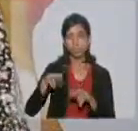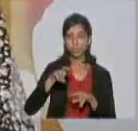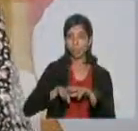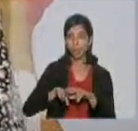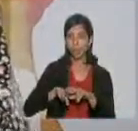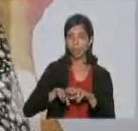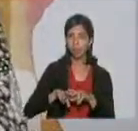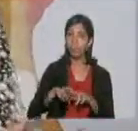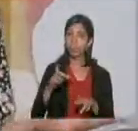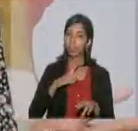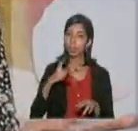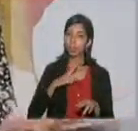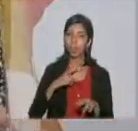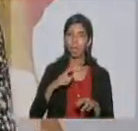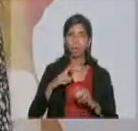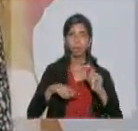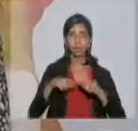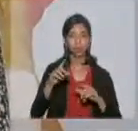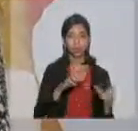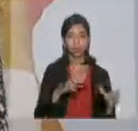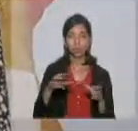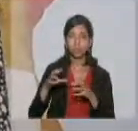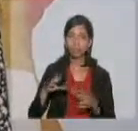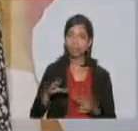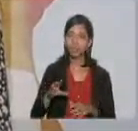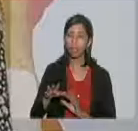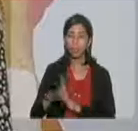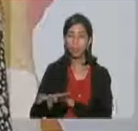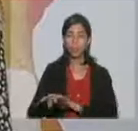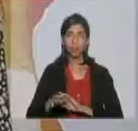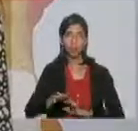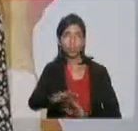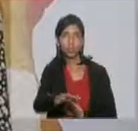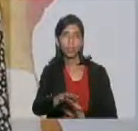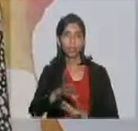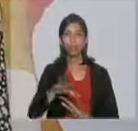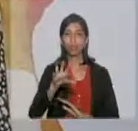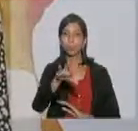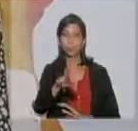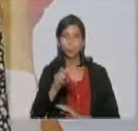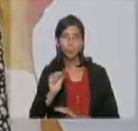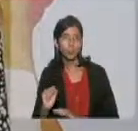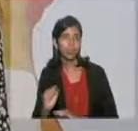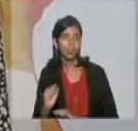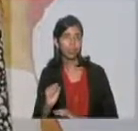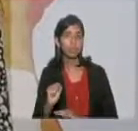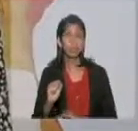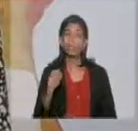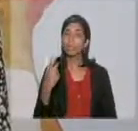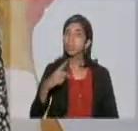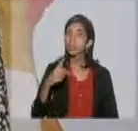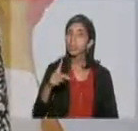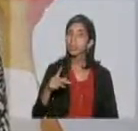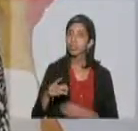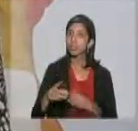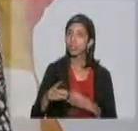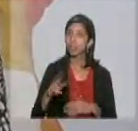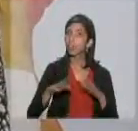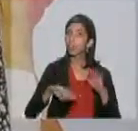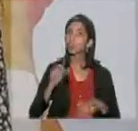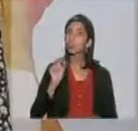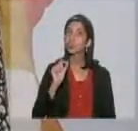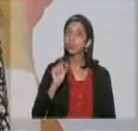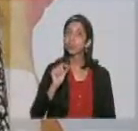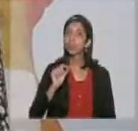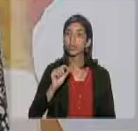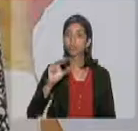se você coloca alguns objetos na frente dele, o que ele consegue fazer é esticar o braço, agarrar aquele objeto e ele, na maior